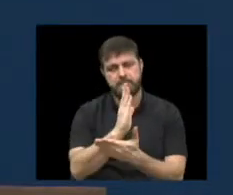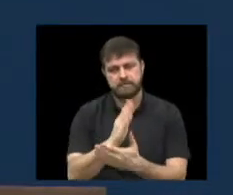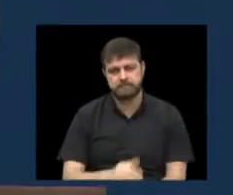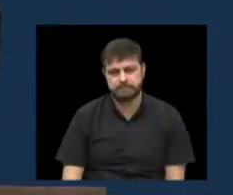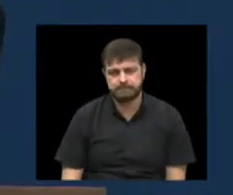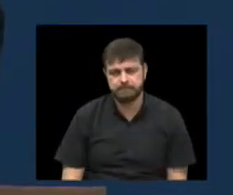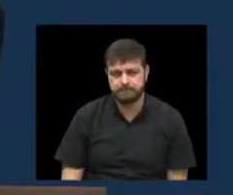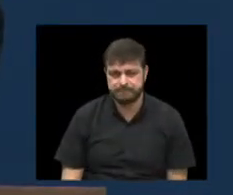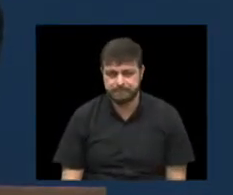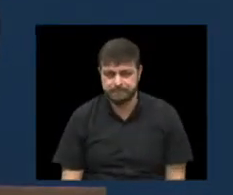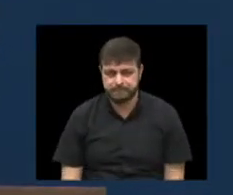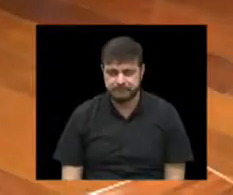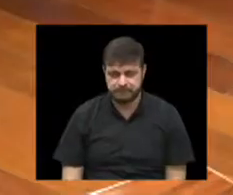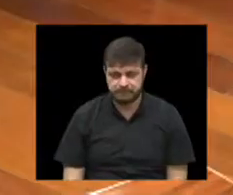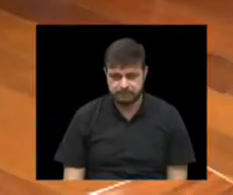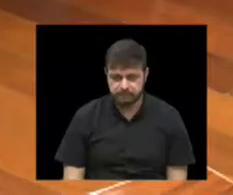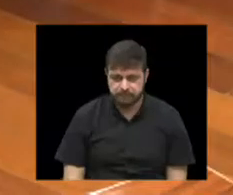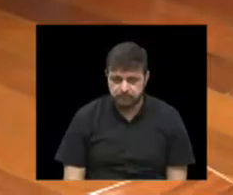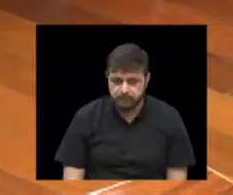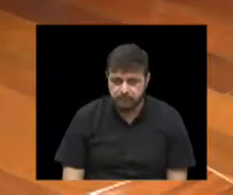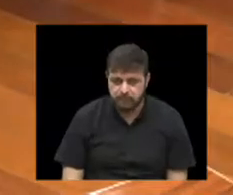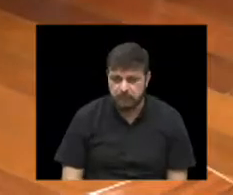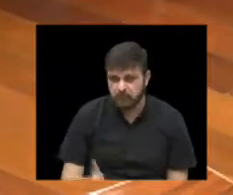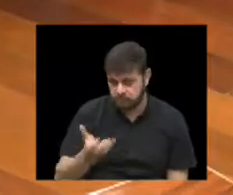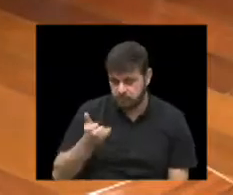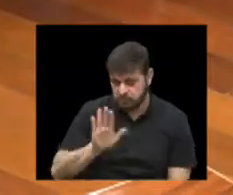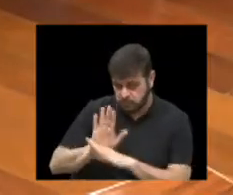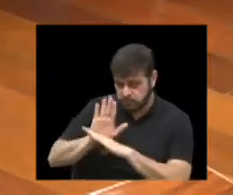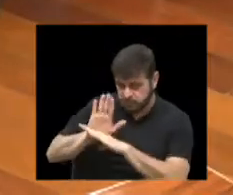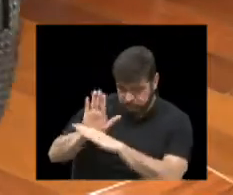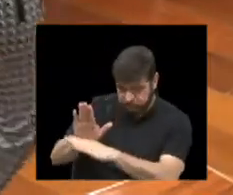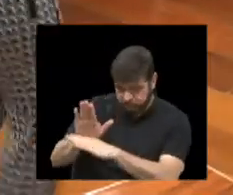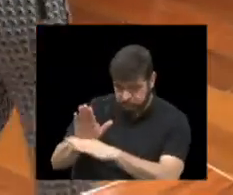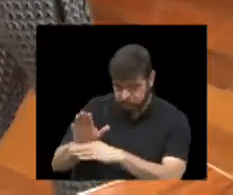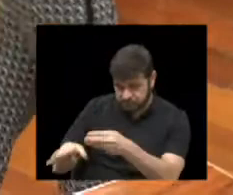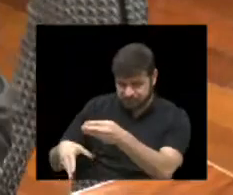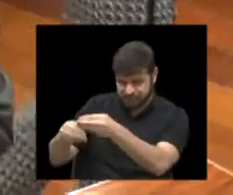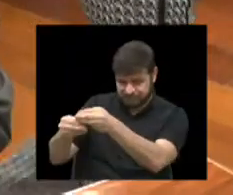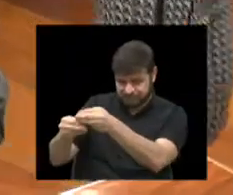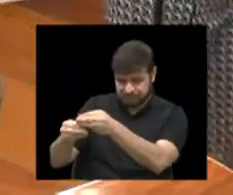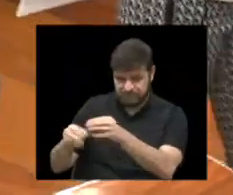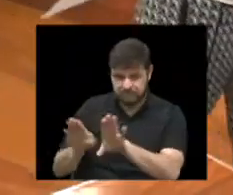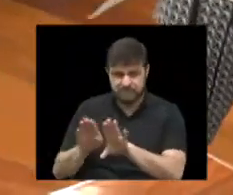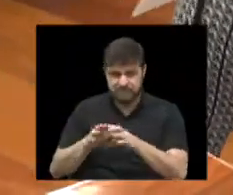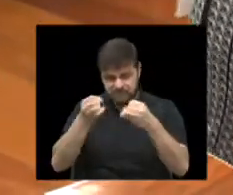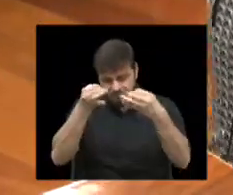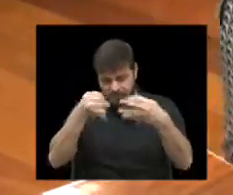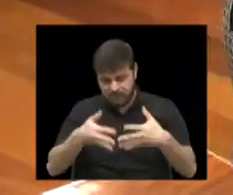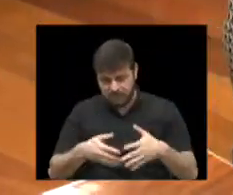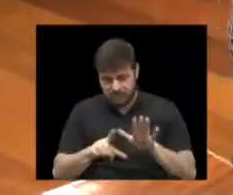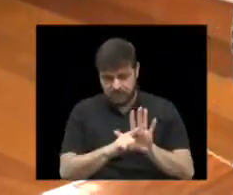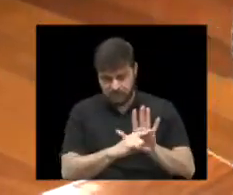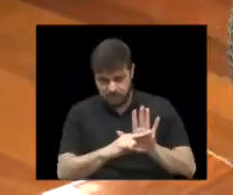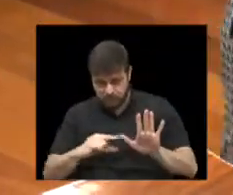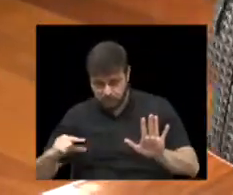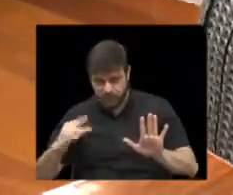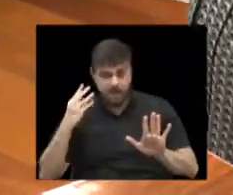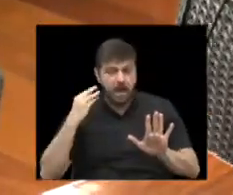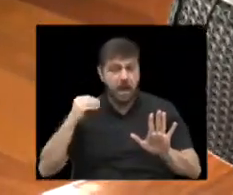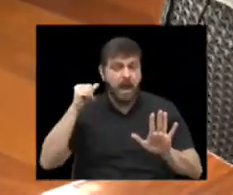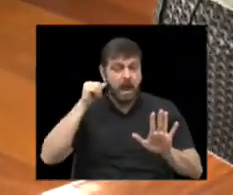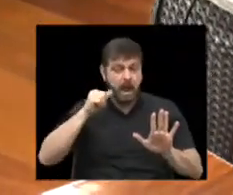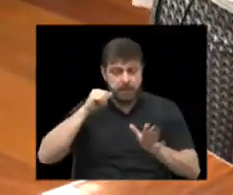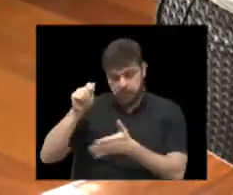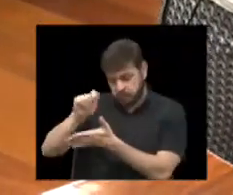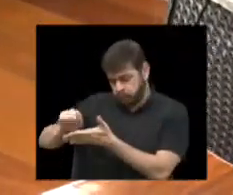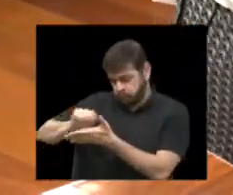Deu a parte, vereador Flores. Vereador Vossini, só para colaborar com a fala de Vossa Excelência e até para justificar uma das emendas da vereadora Mariana,